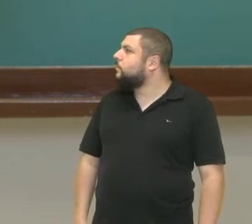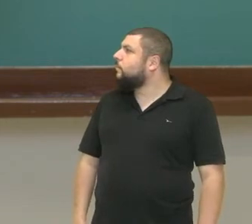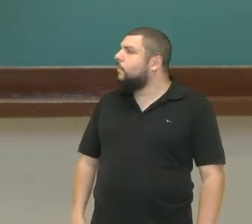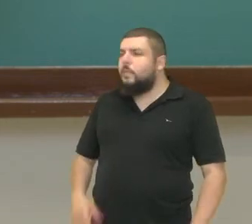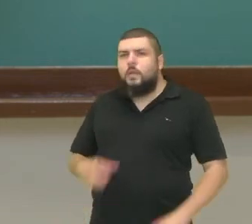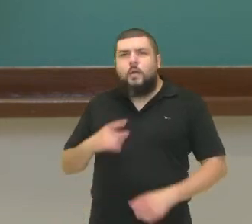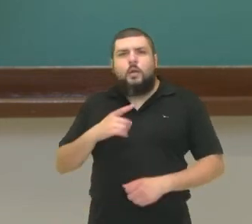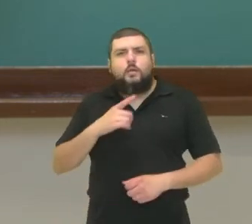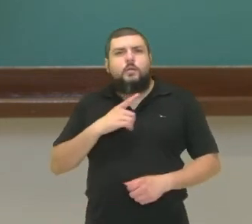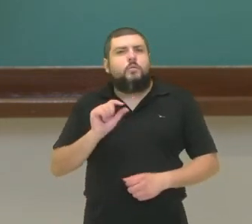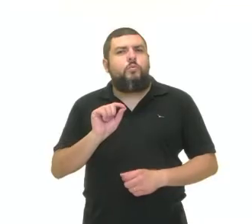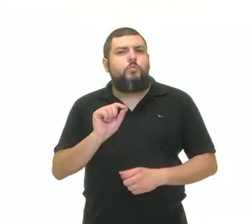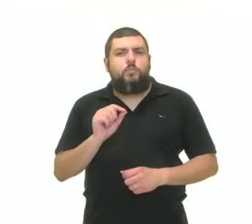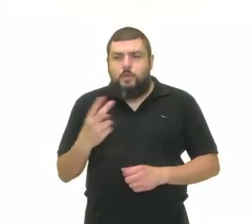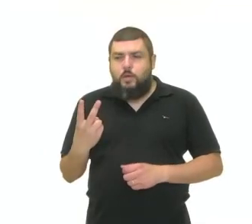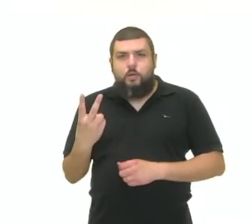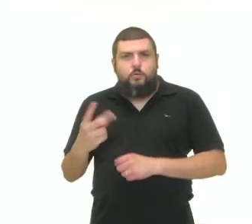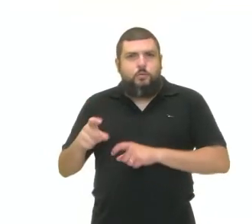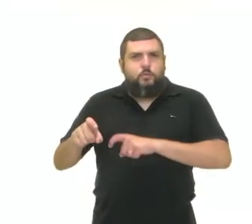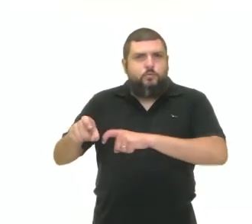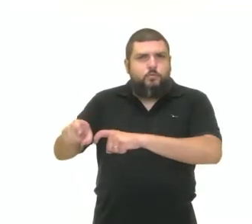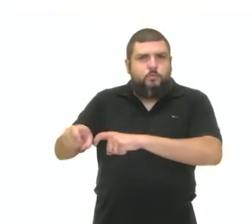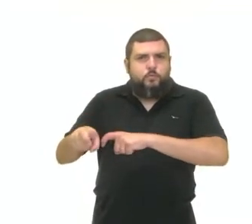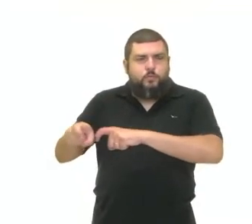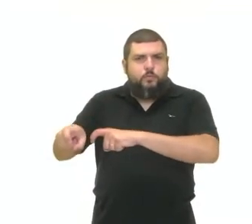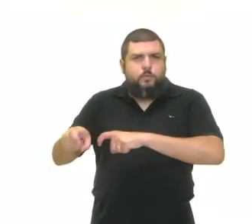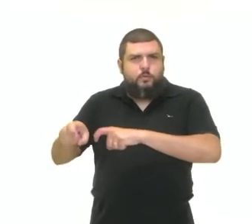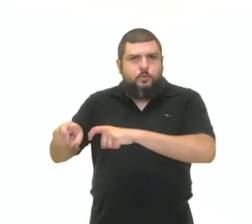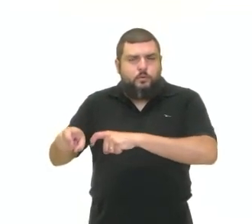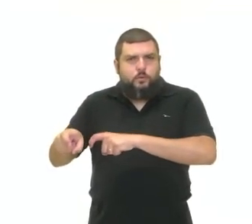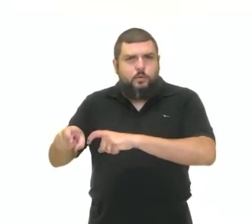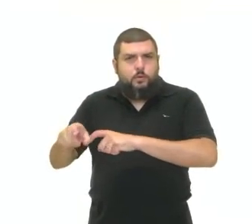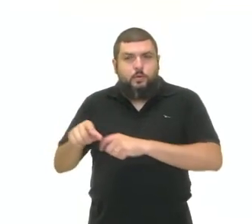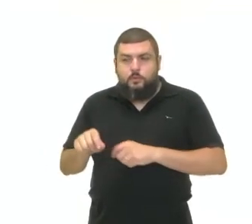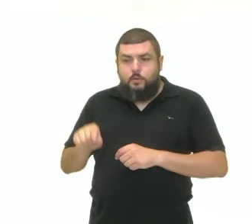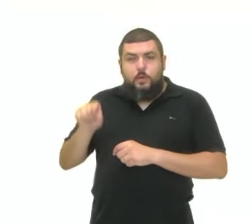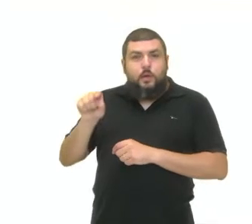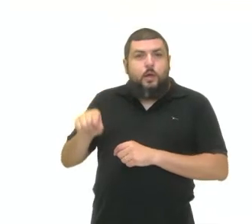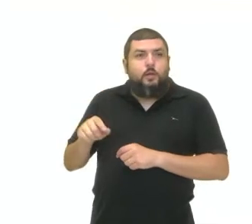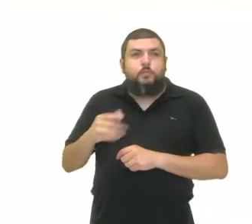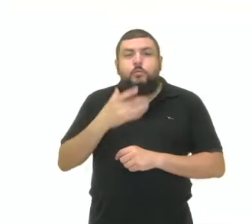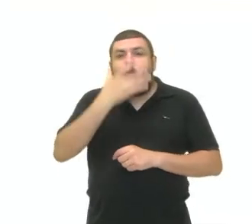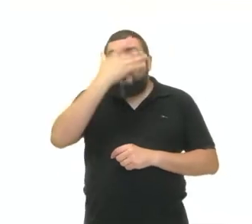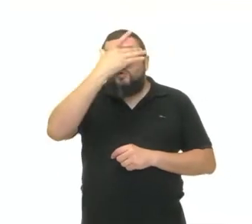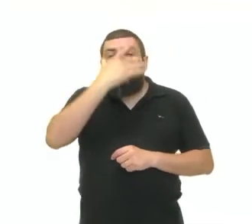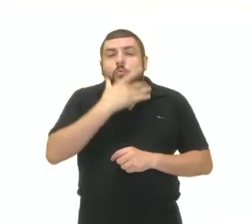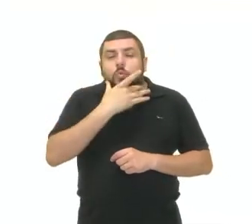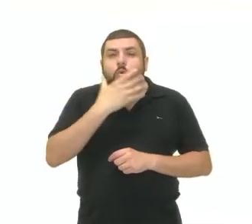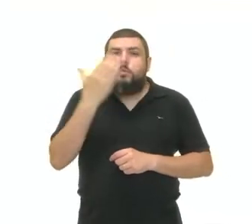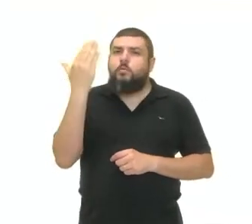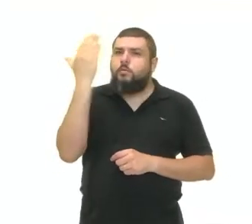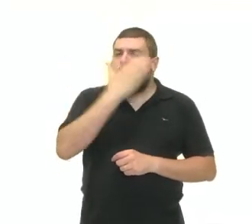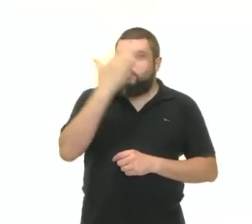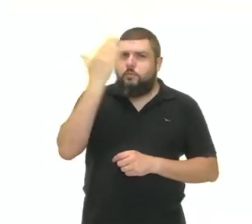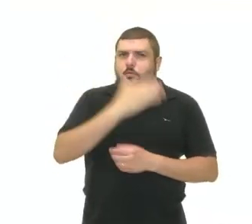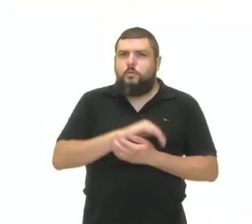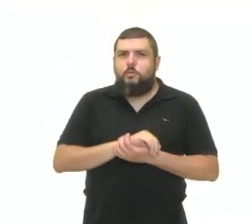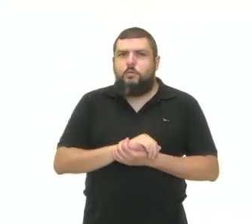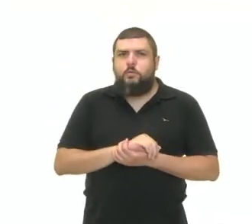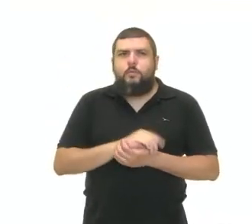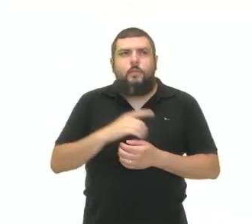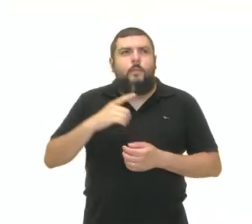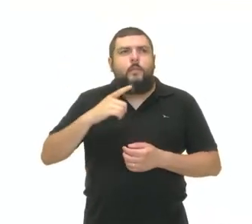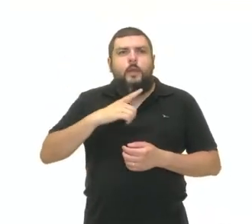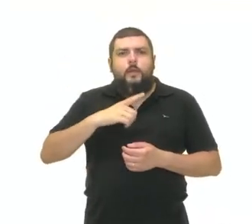realidade de 2 camponeses que a gente não consegue olhar o rosto deles e eles estão com um cestinho